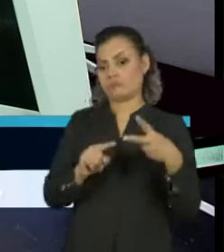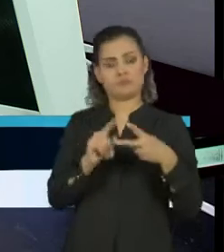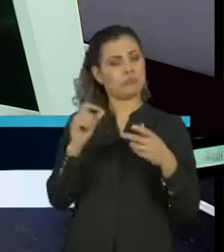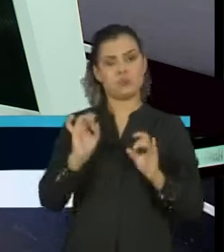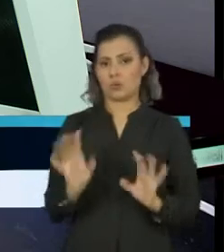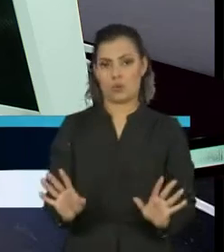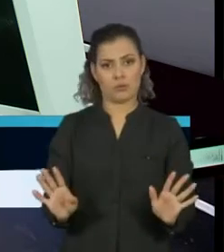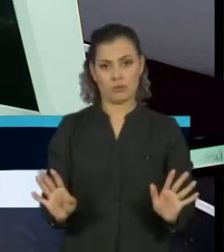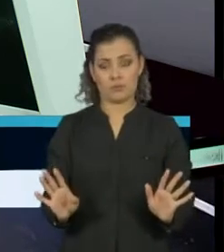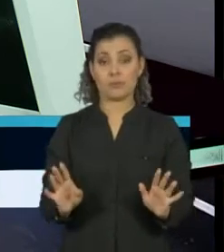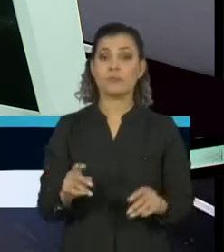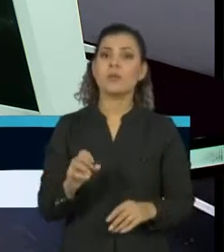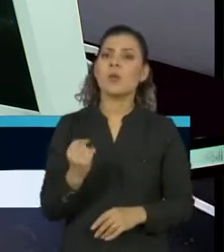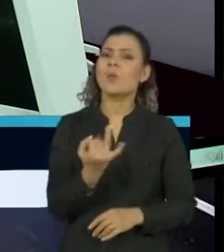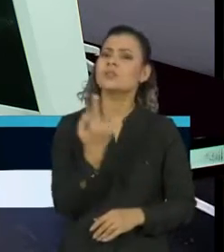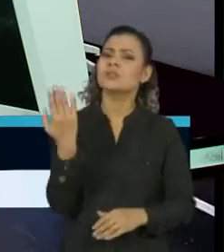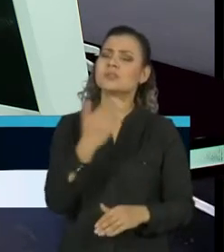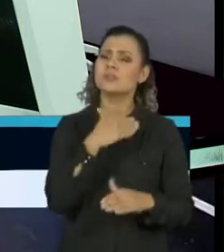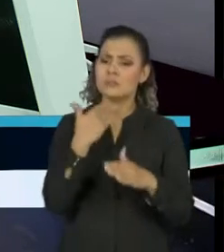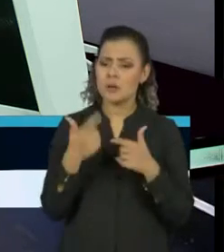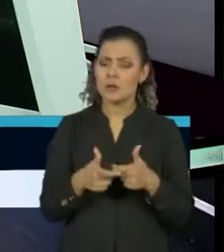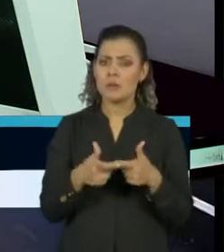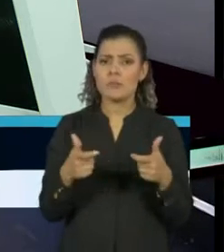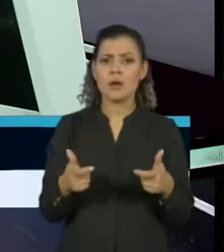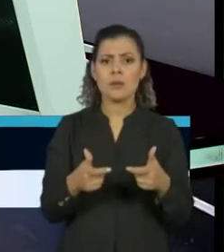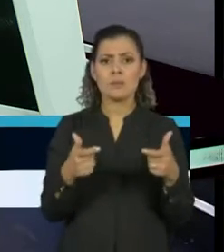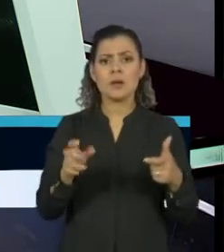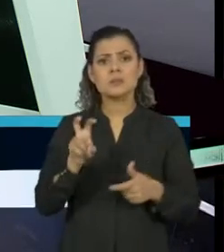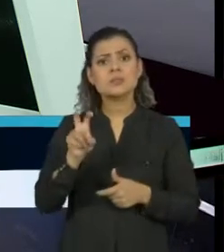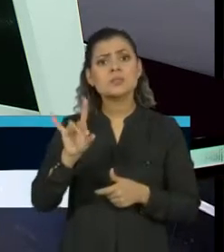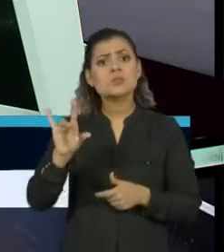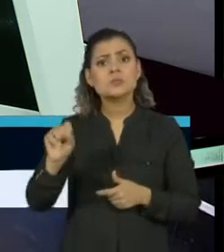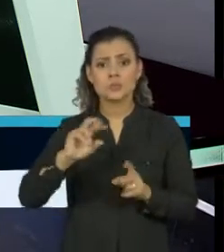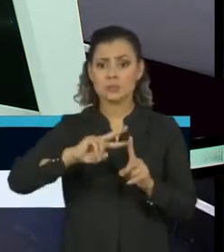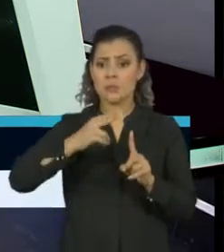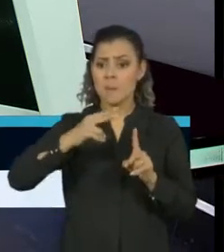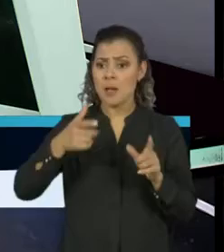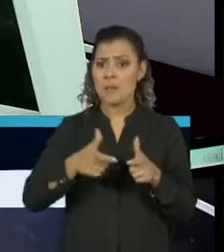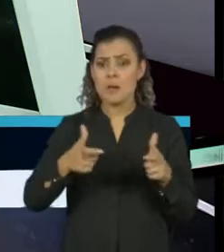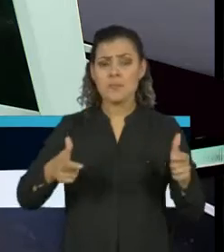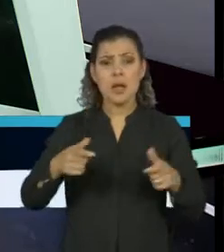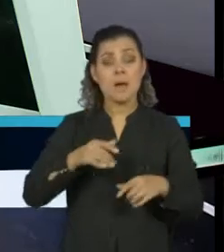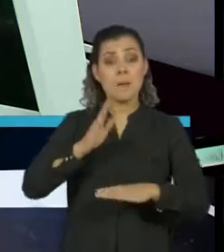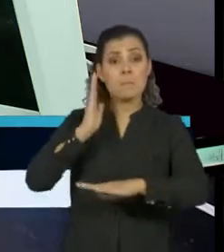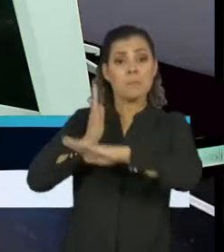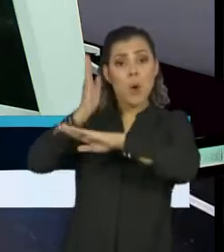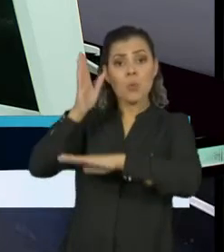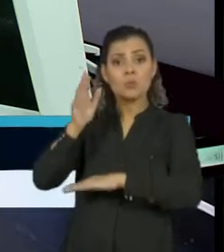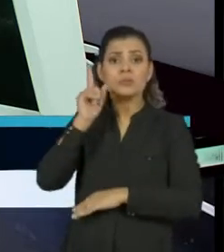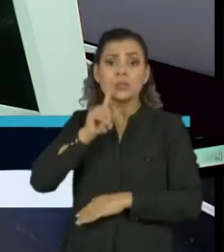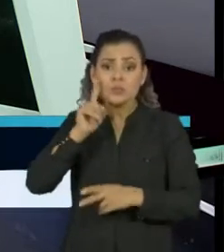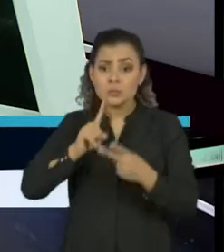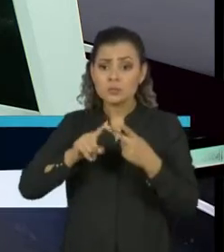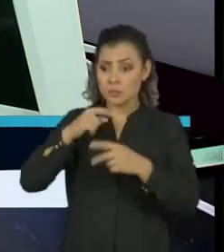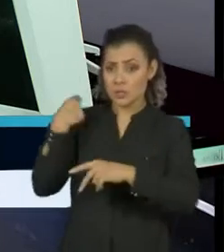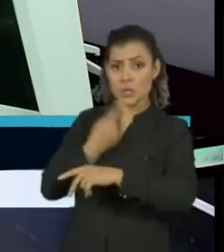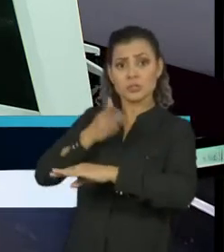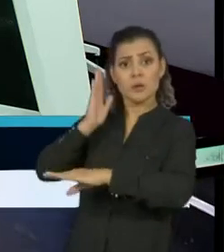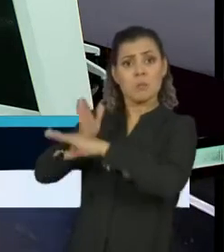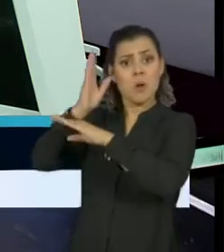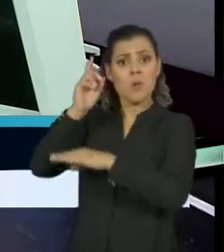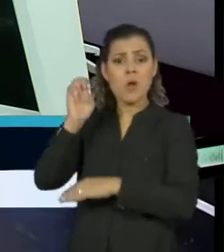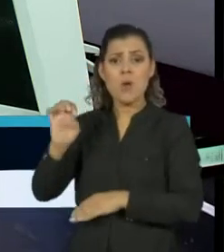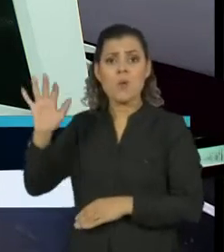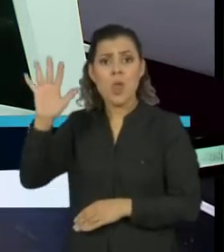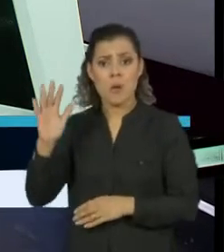de todas as mortes no brasil dobram a cada cinco dias ritmo que supera os estados unidos e europa nós corremos o risco aqui